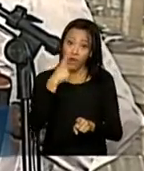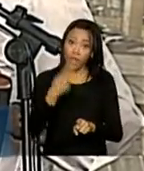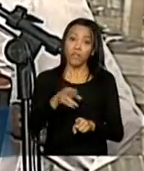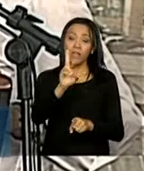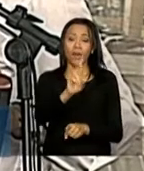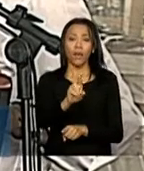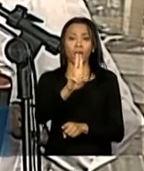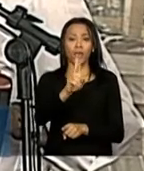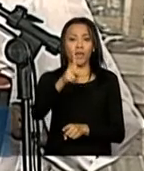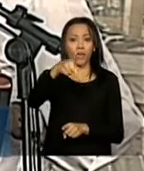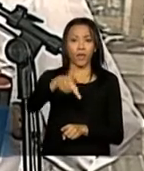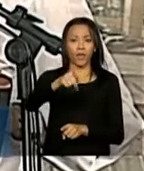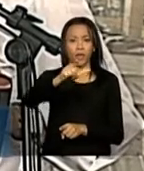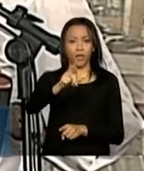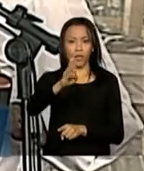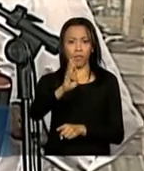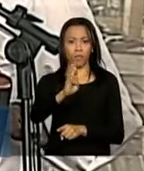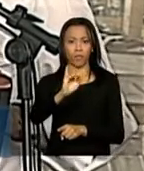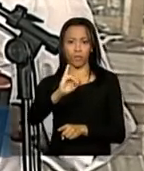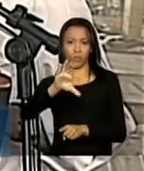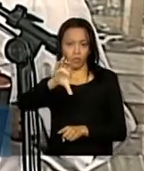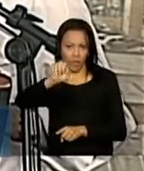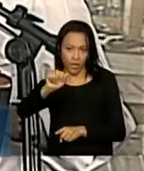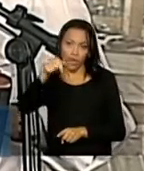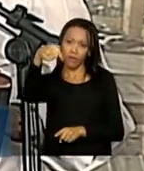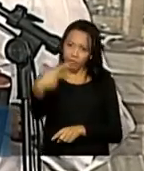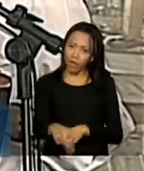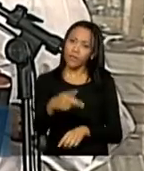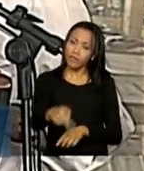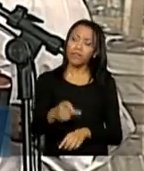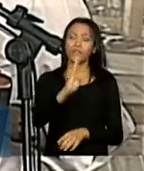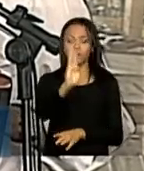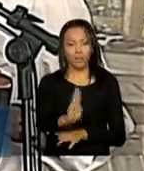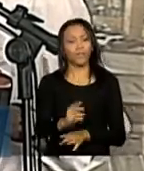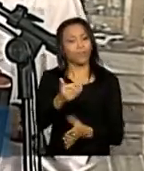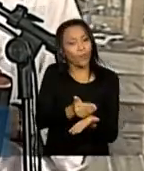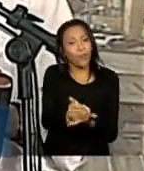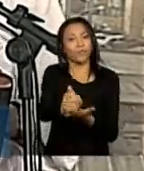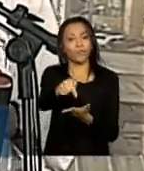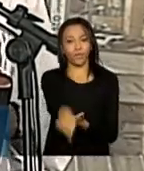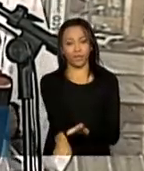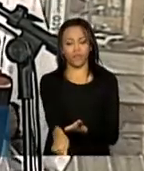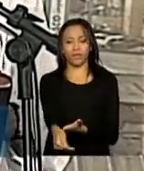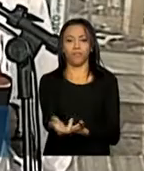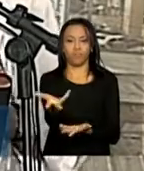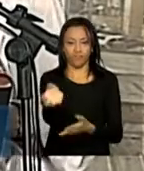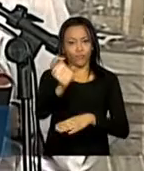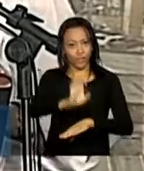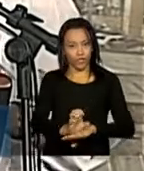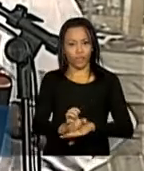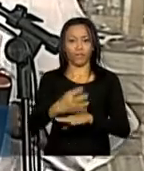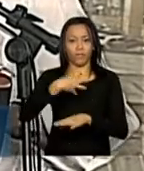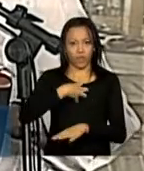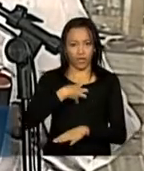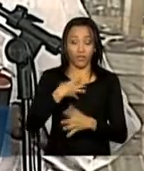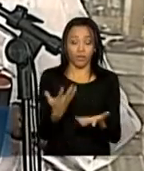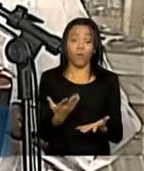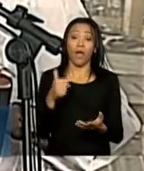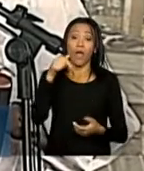primeira revolta que pregou a República aqui em território brasileiro, foi aqui na Bahia. Então, nós vamos, nesse local,